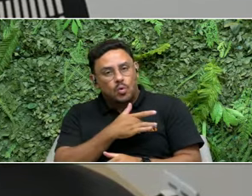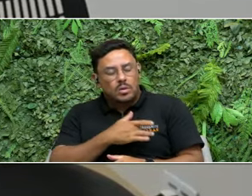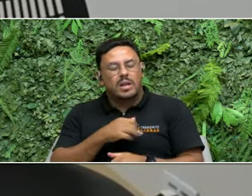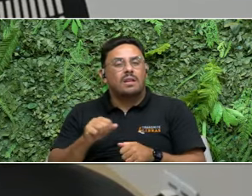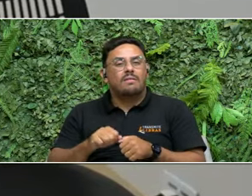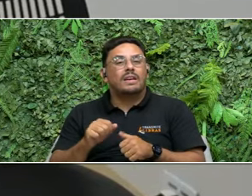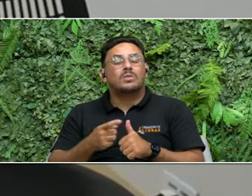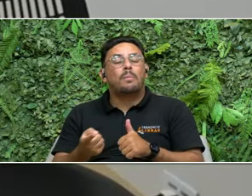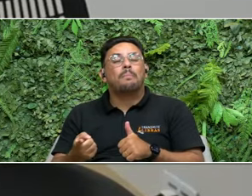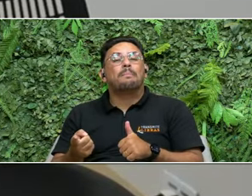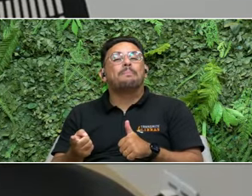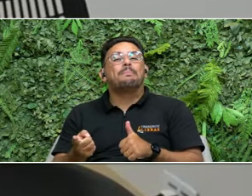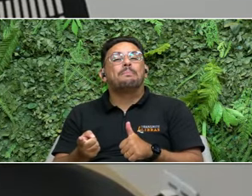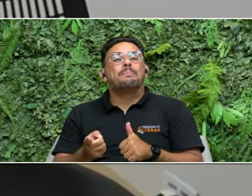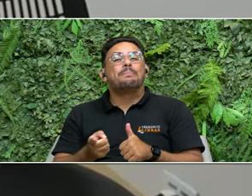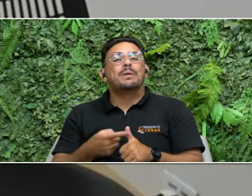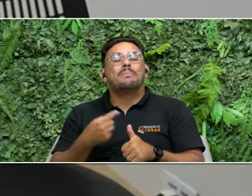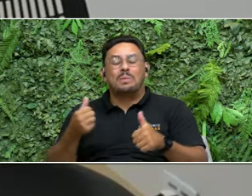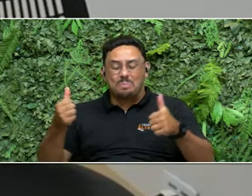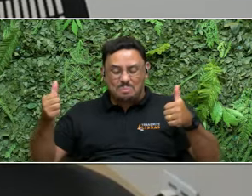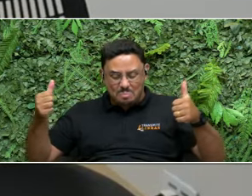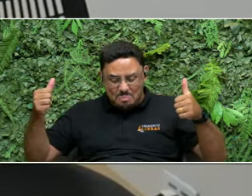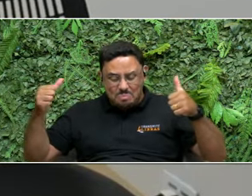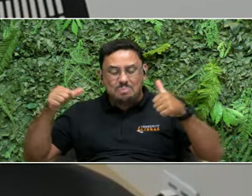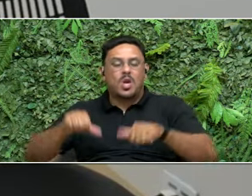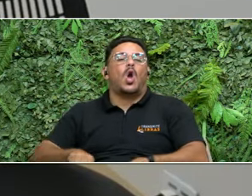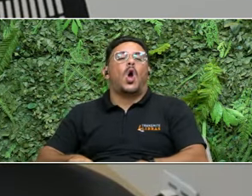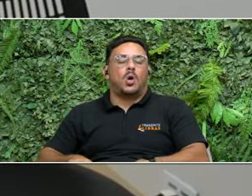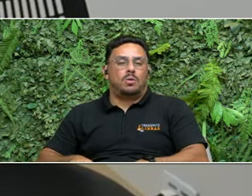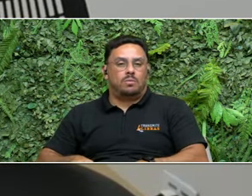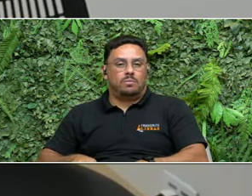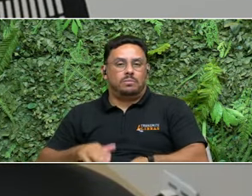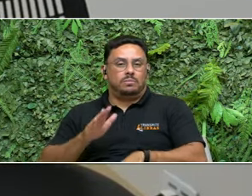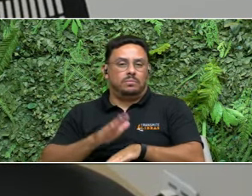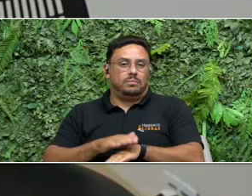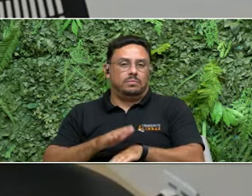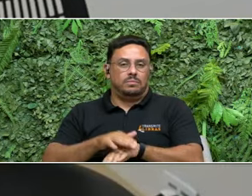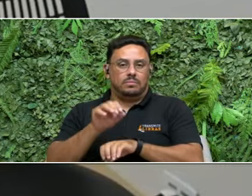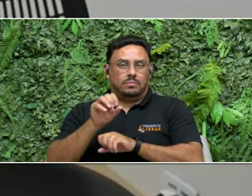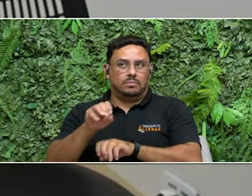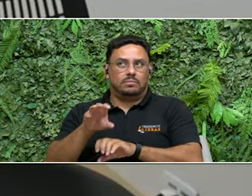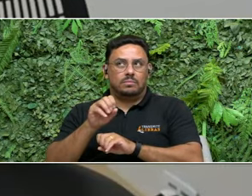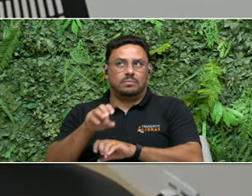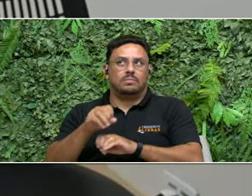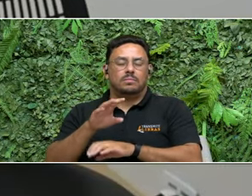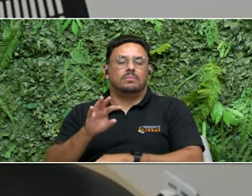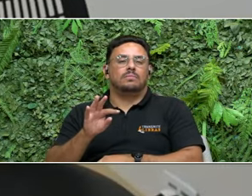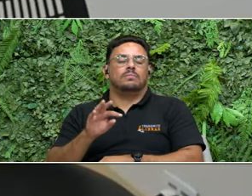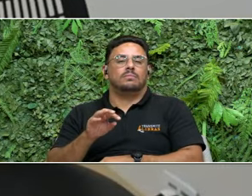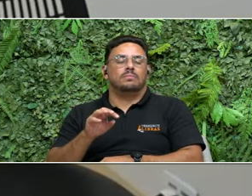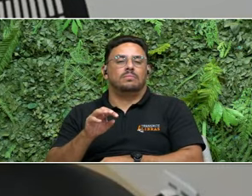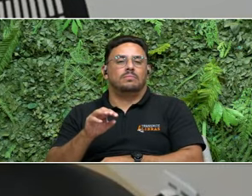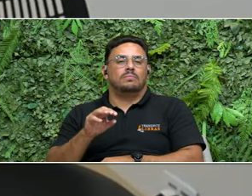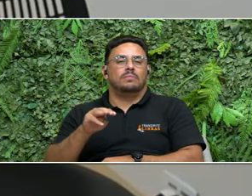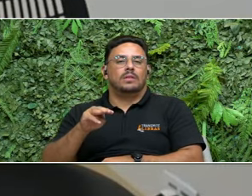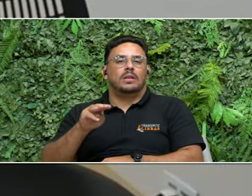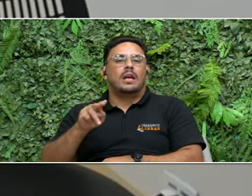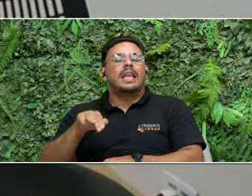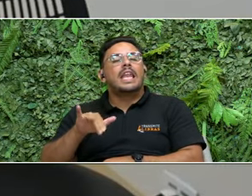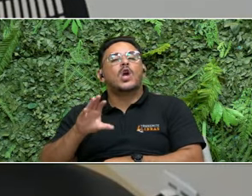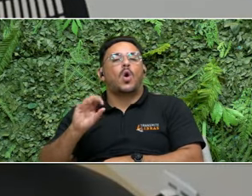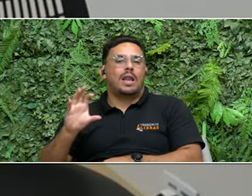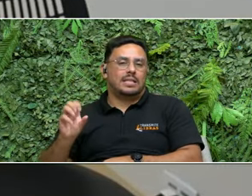pior primeiro tempo sob comando do técnico Nico larcamon foi passivo e não